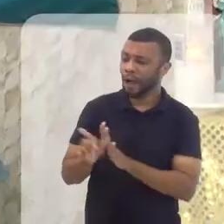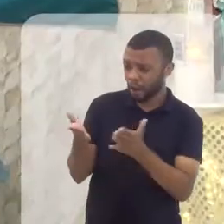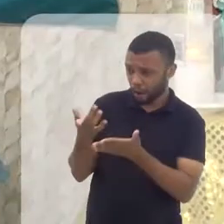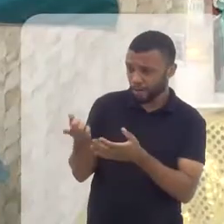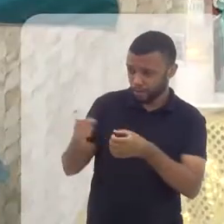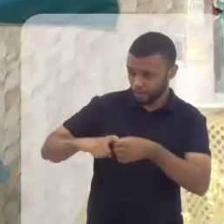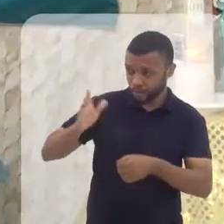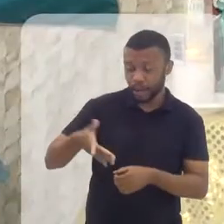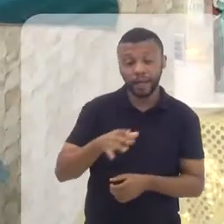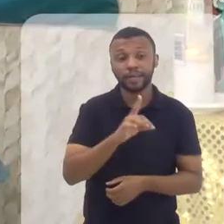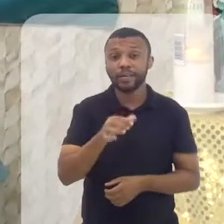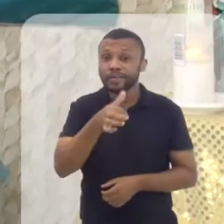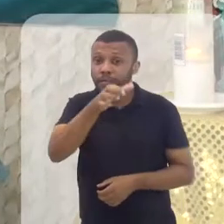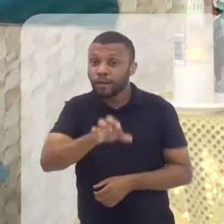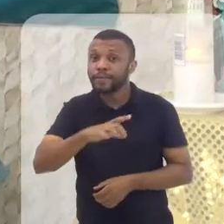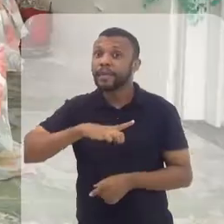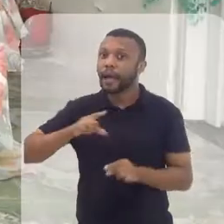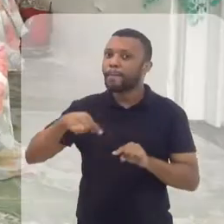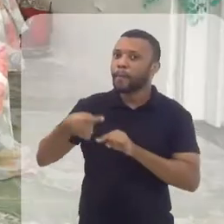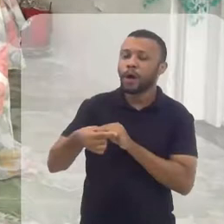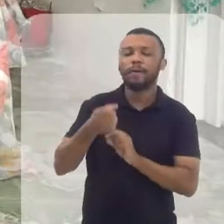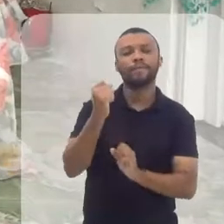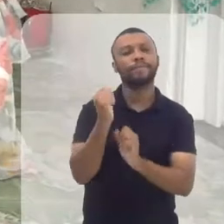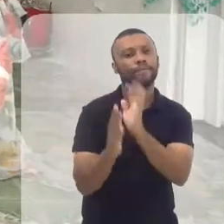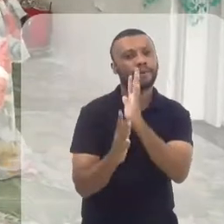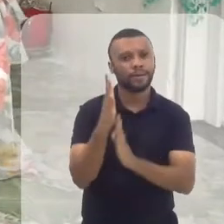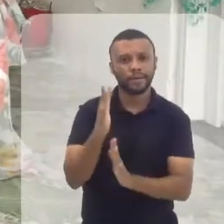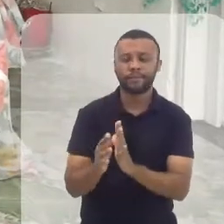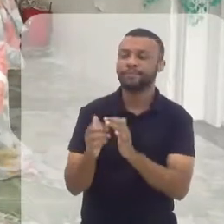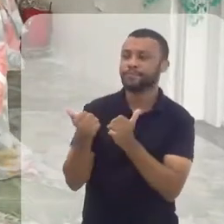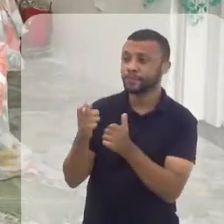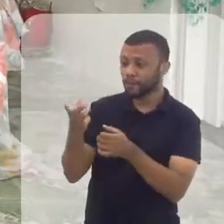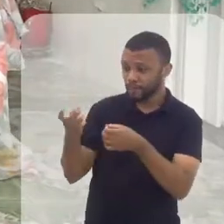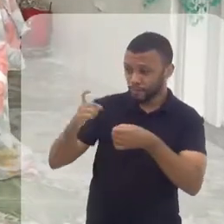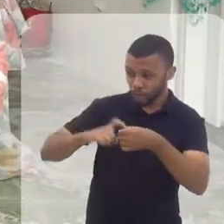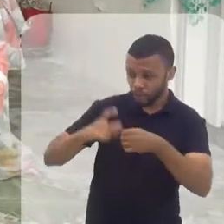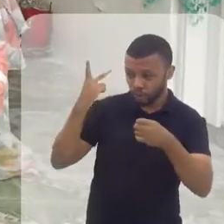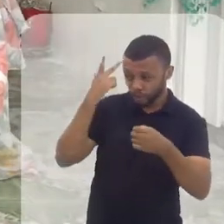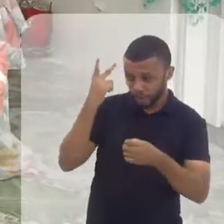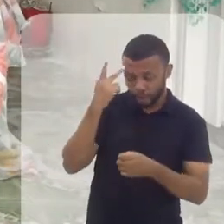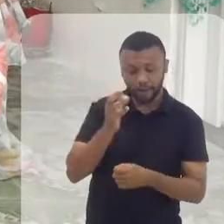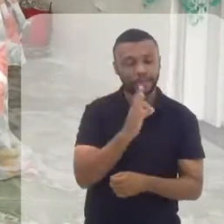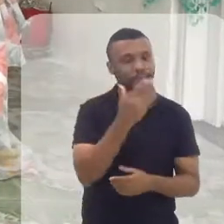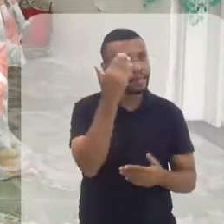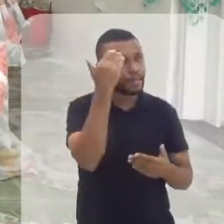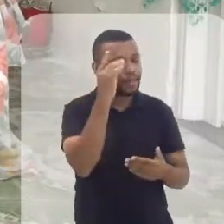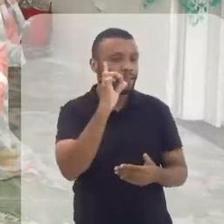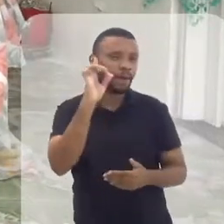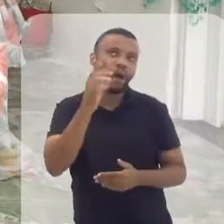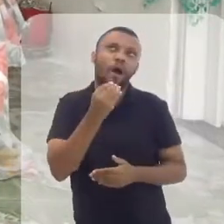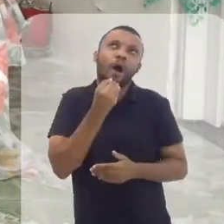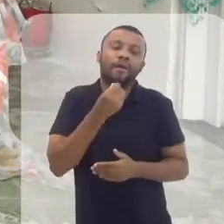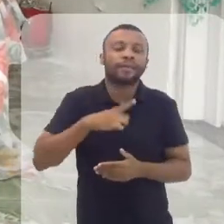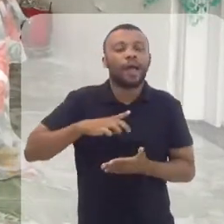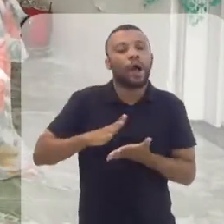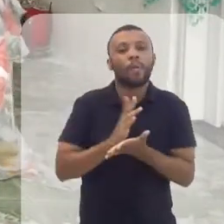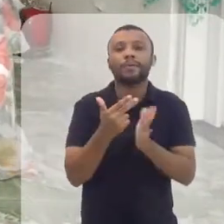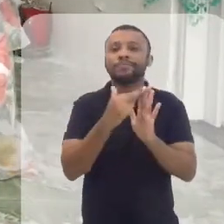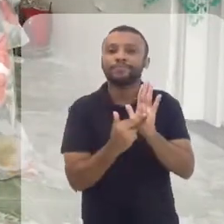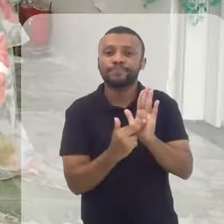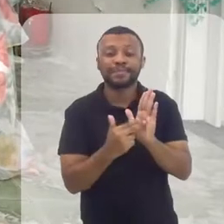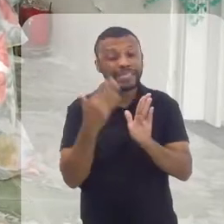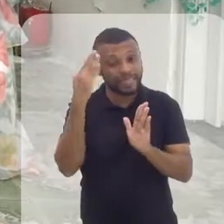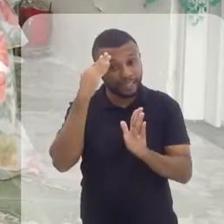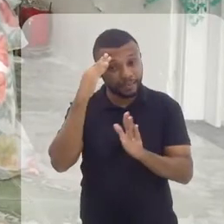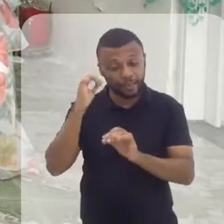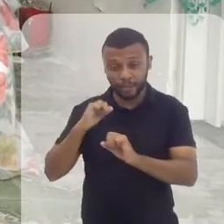agora, já voltou? Já, dia 19, agora tem a próxima fogueira. Então, já voltou ao normal. Graças a Deus. É lógico, ainda com restrição,